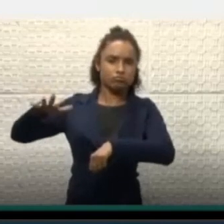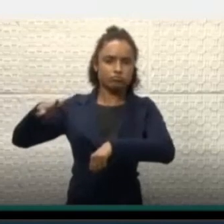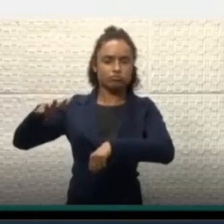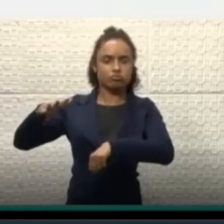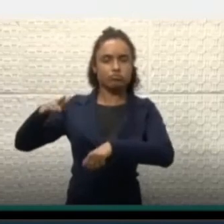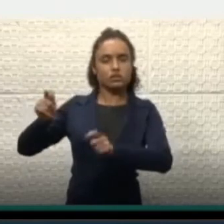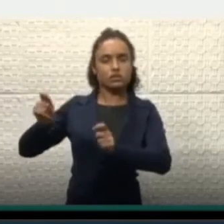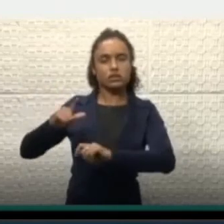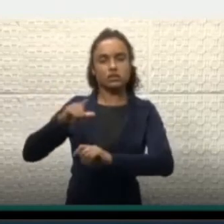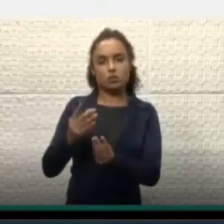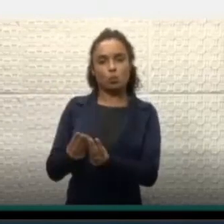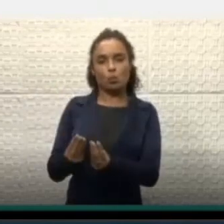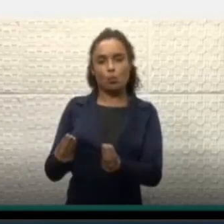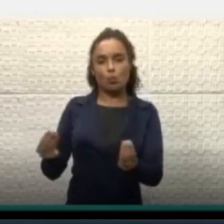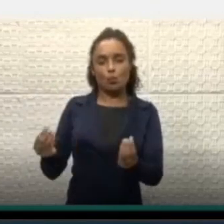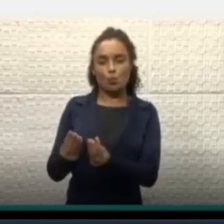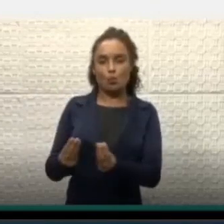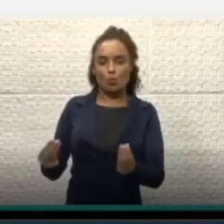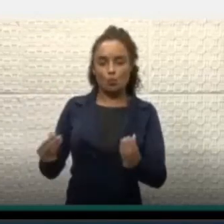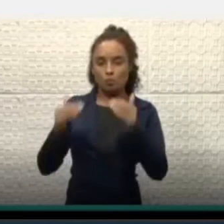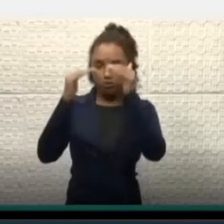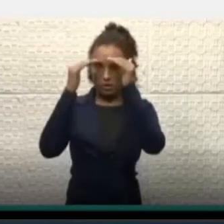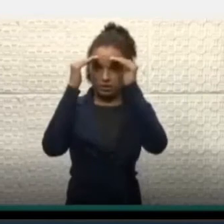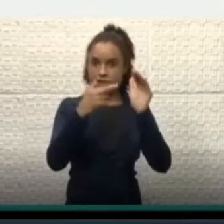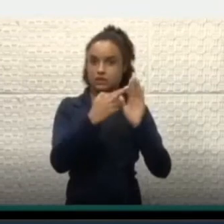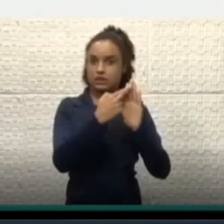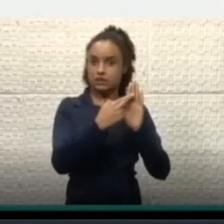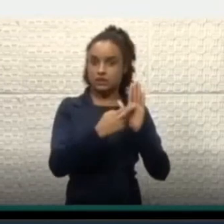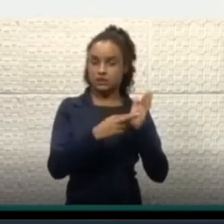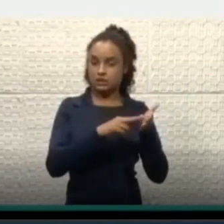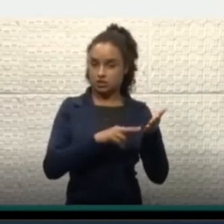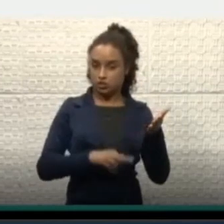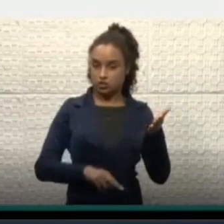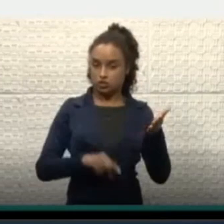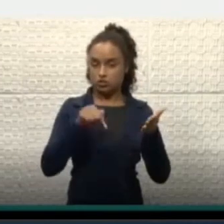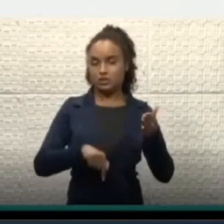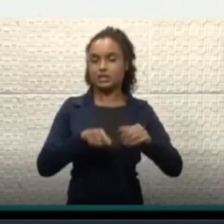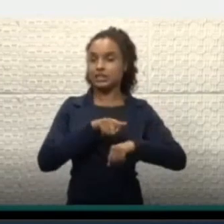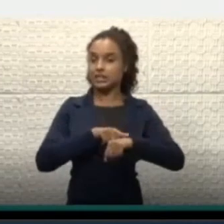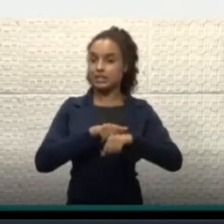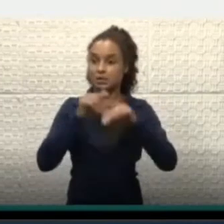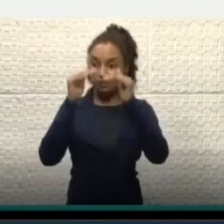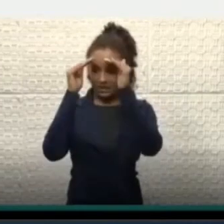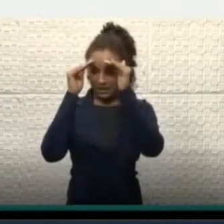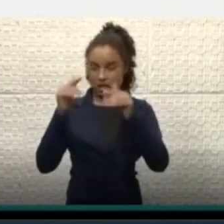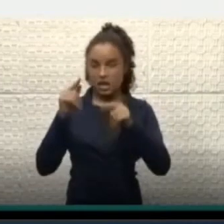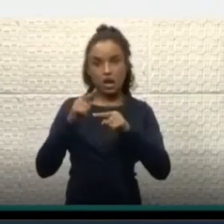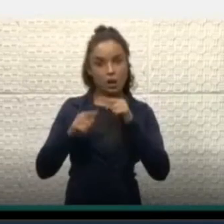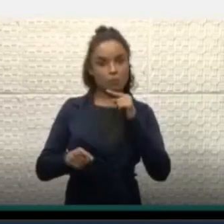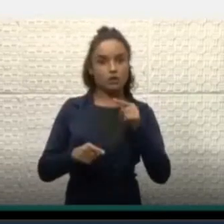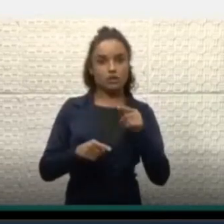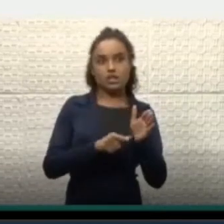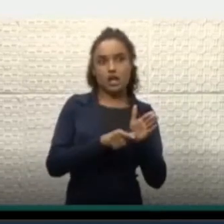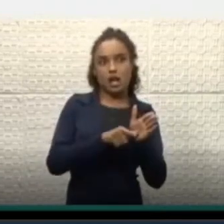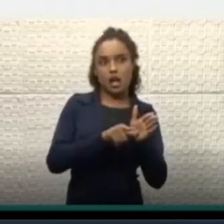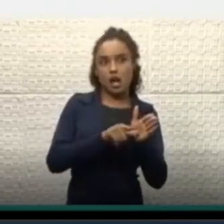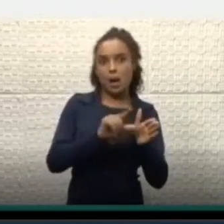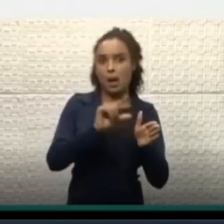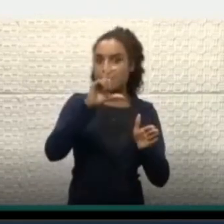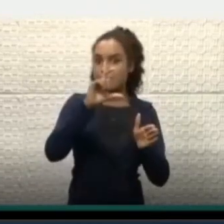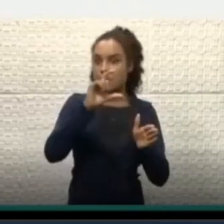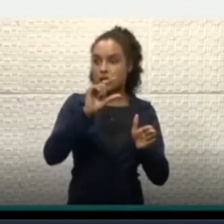o suficiente para ter essa diluição, tá certo? Siga um roteiro aí nesse procedimento com tempo determinado. Esse tempo de 10 minutos é o suficiente